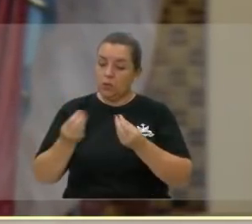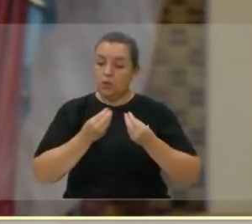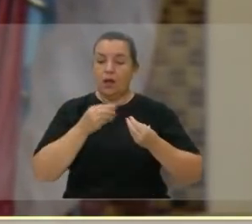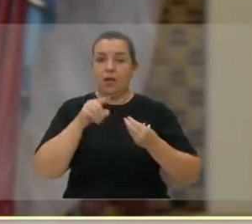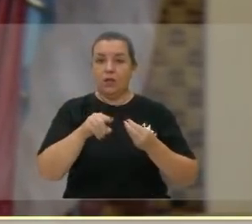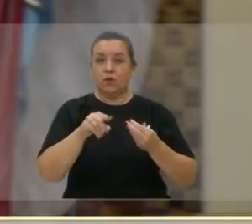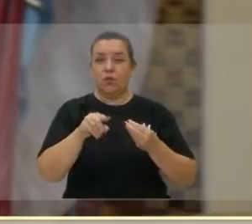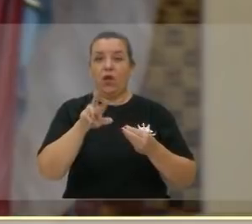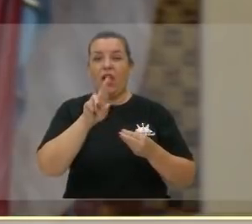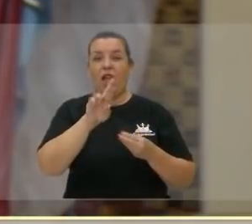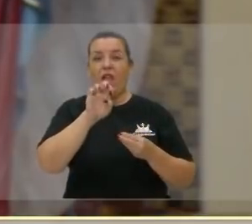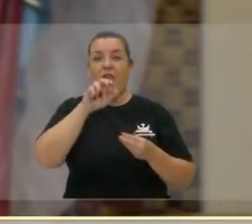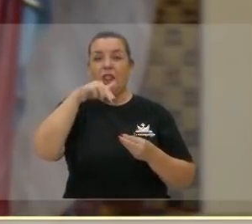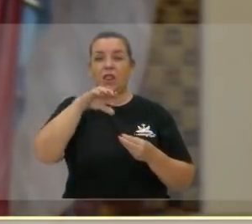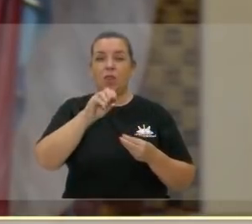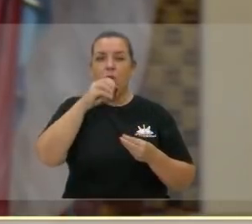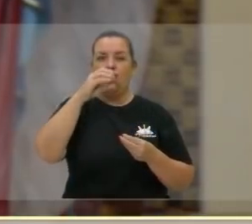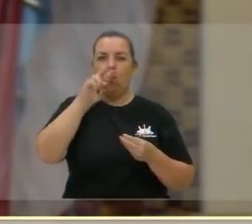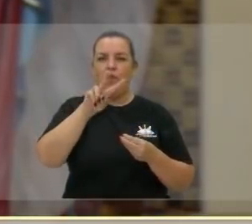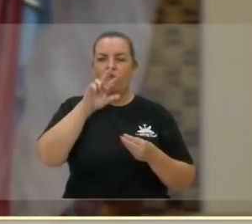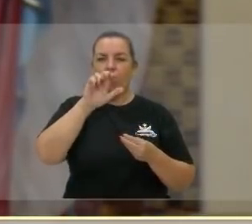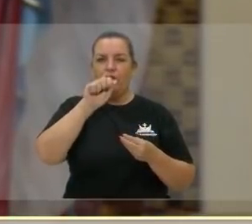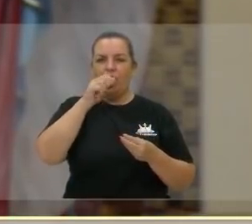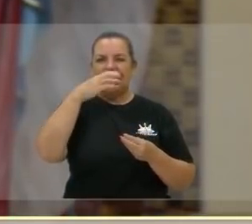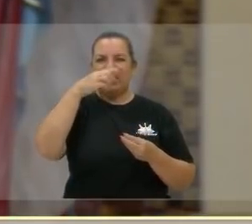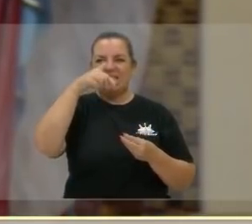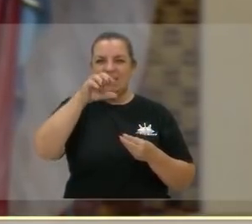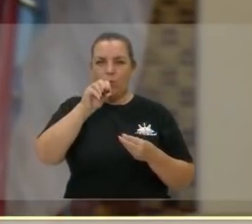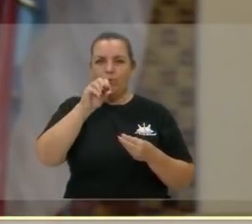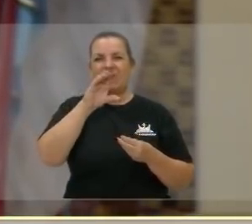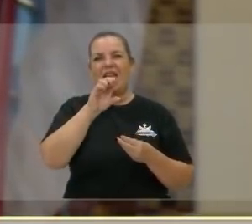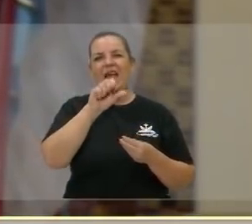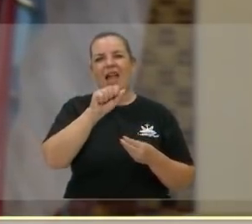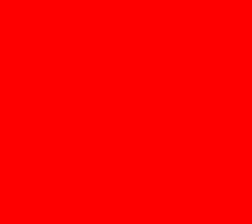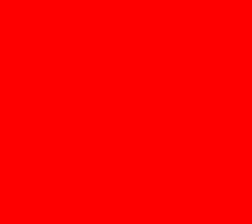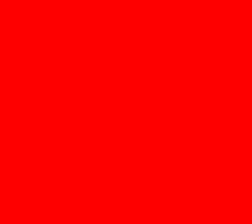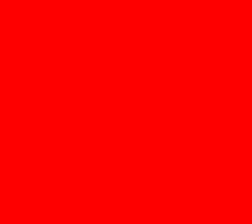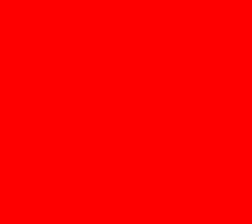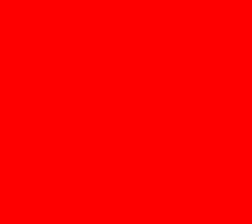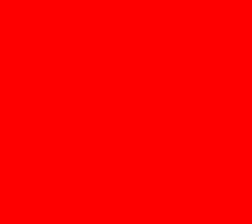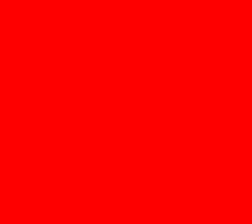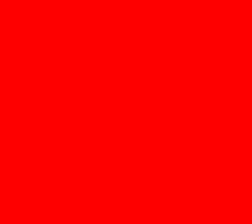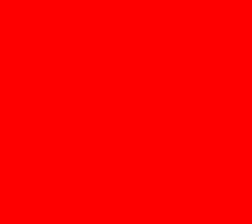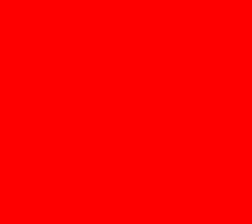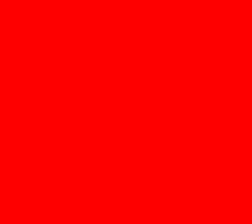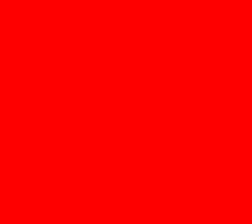essa grande contribuição. Nós precisamos ter mais intimidade.